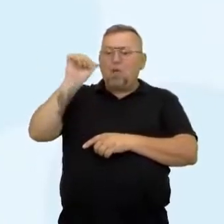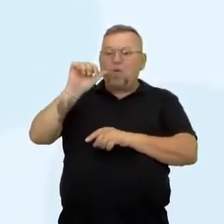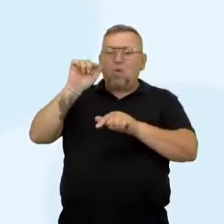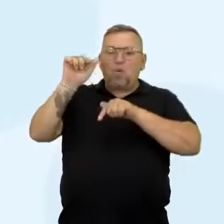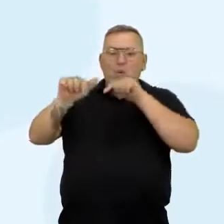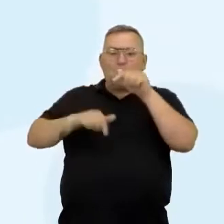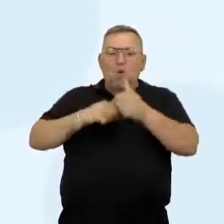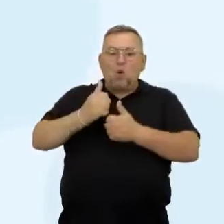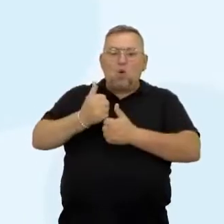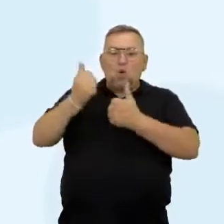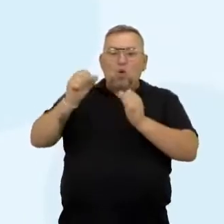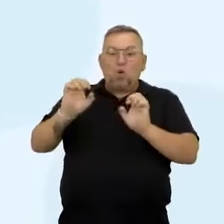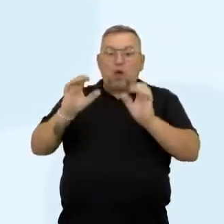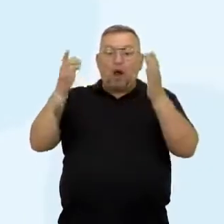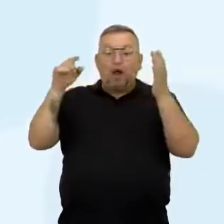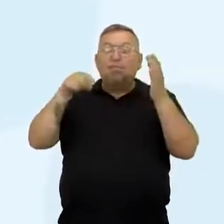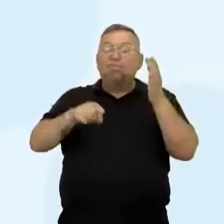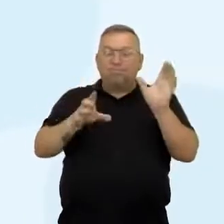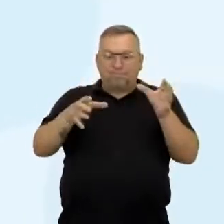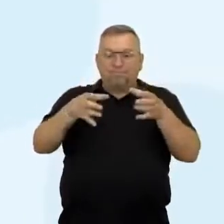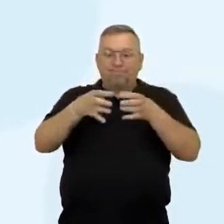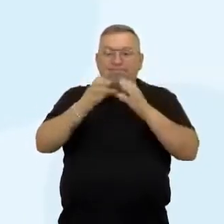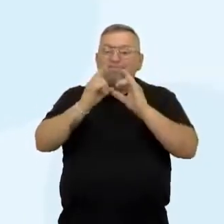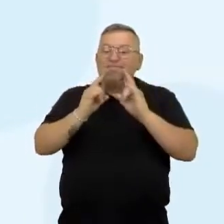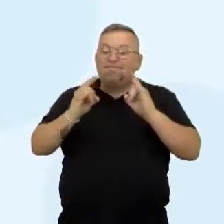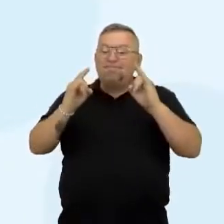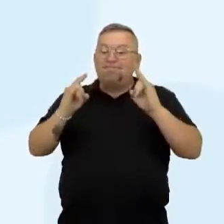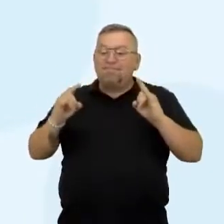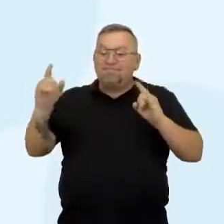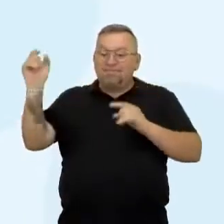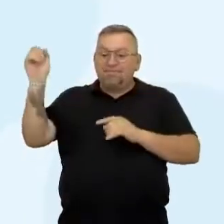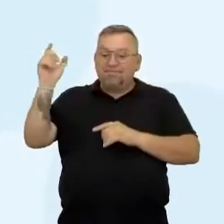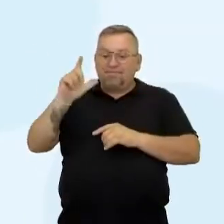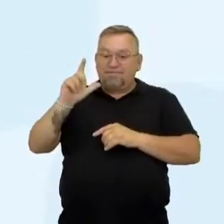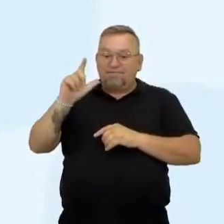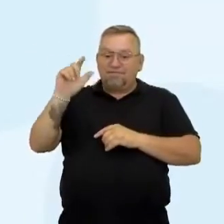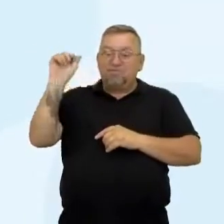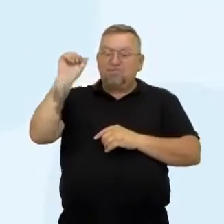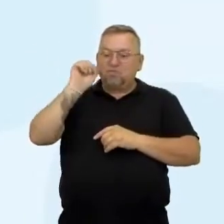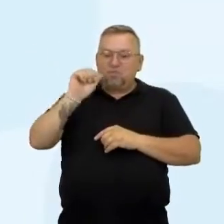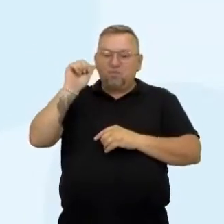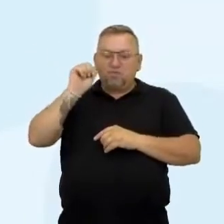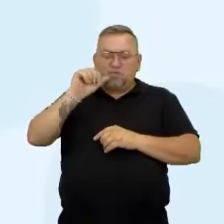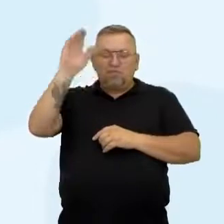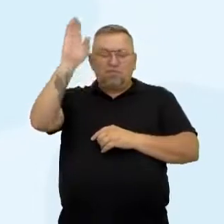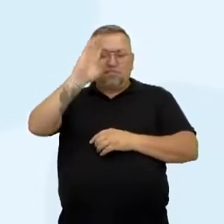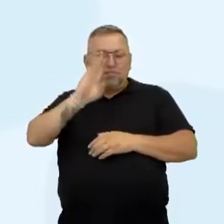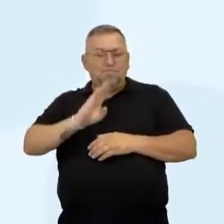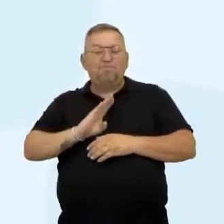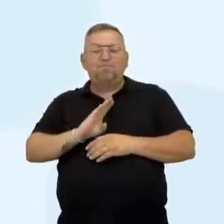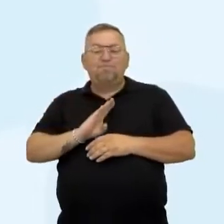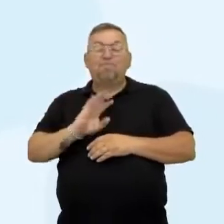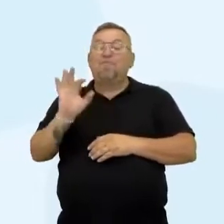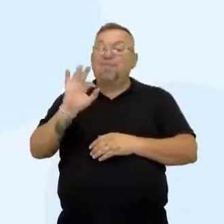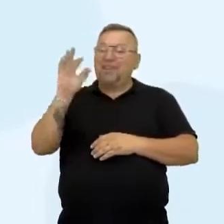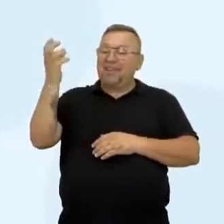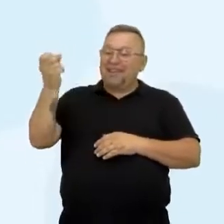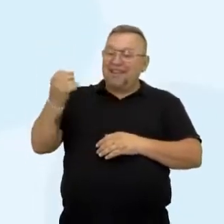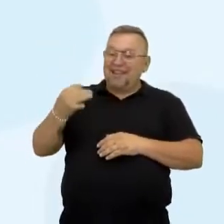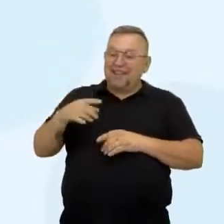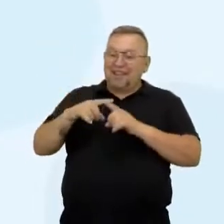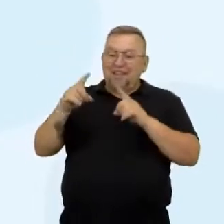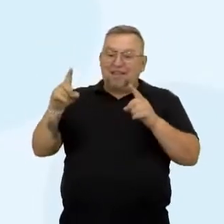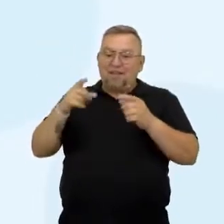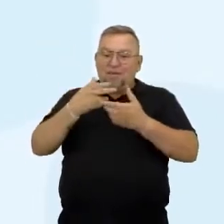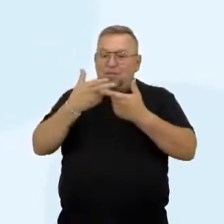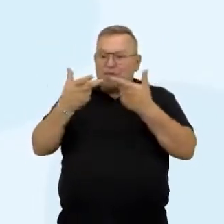atuar como diretora de shows nessa companhia. Olha que legal, brasileira, mulher, E o espetáculo é lindo. Ele fala um pouquinho sobre